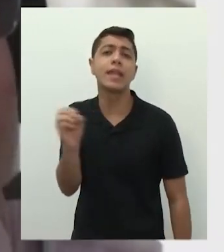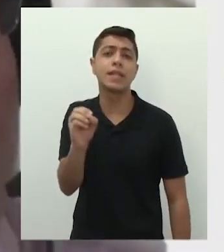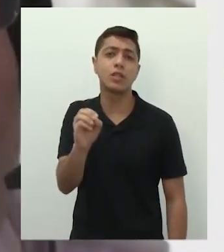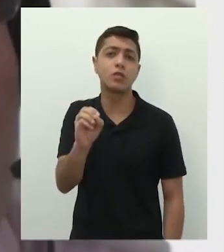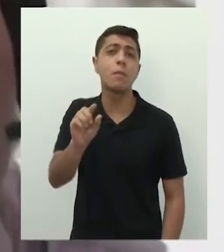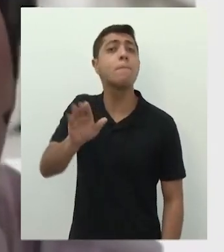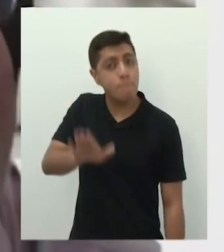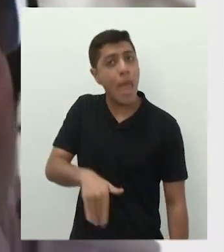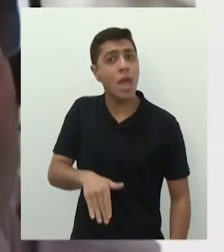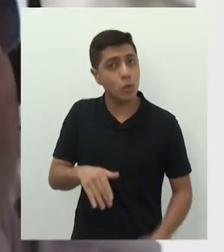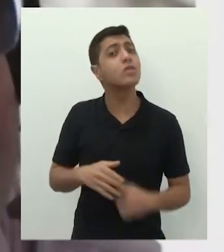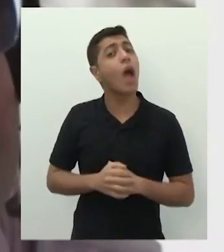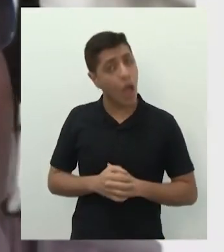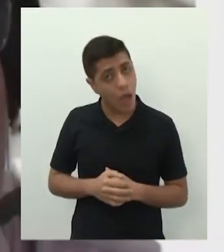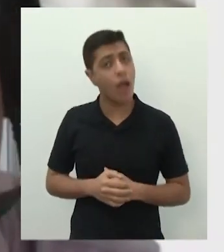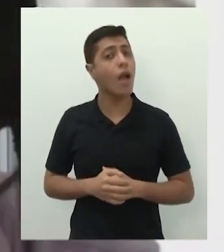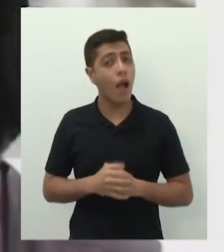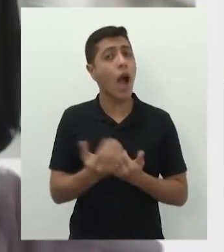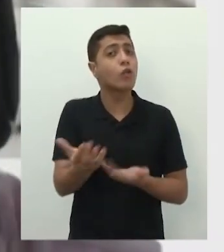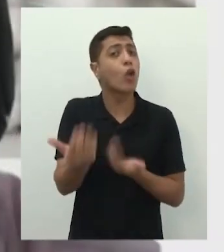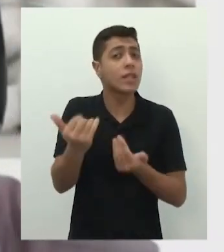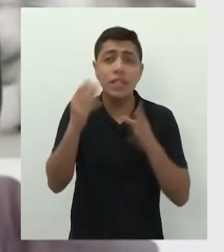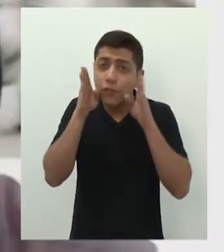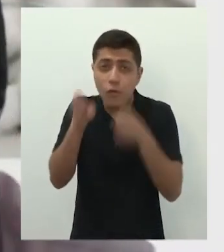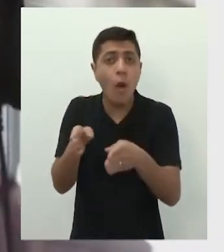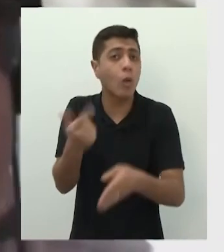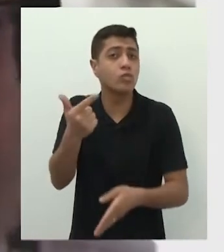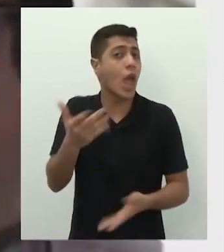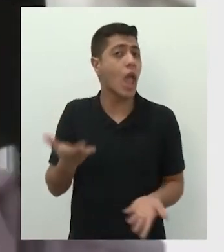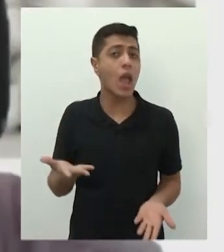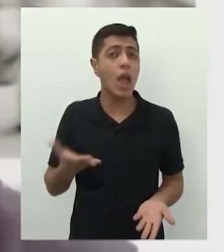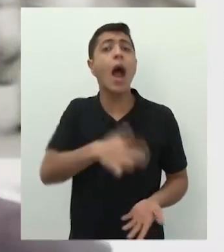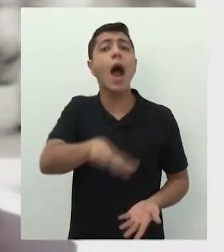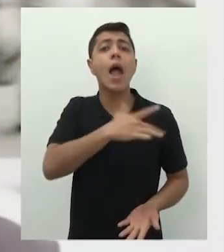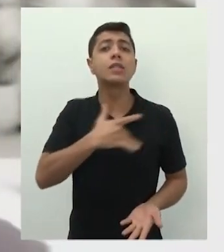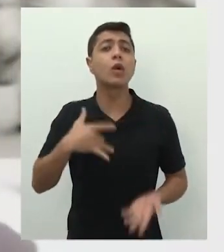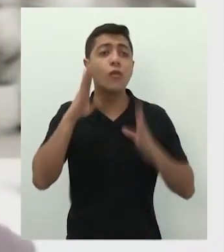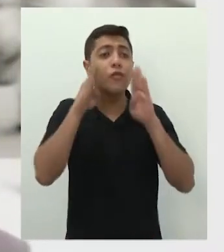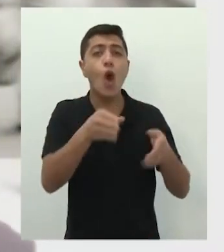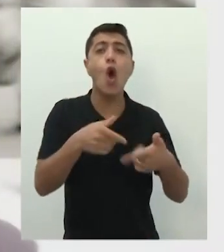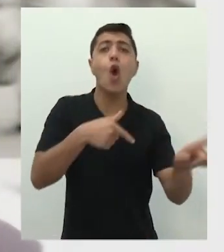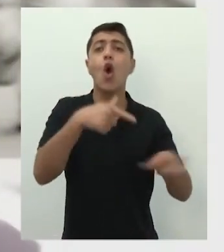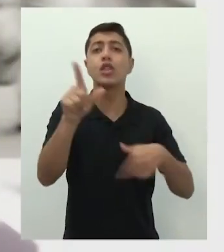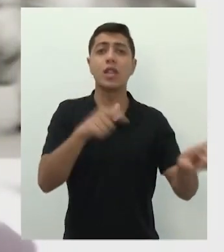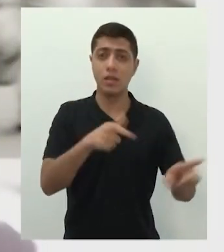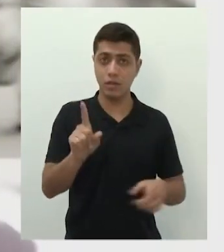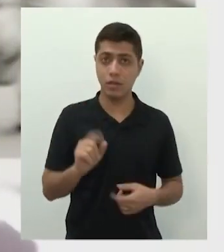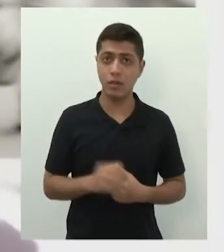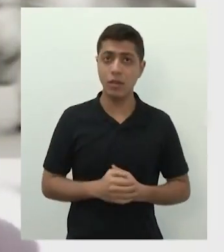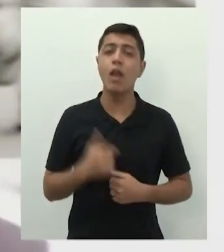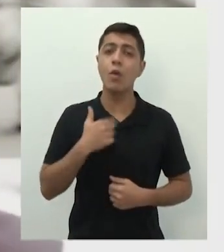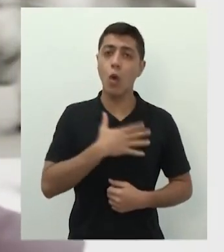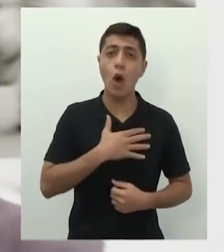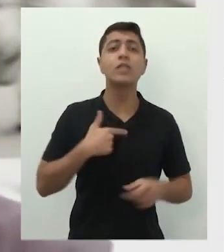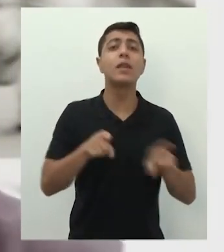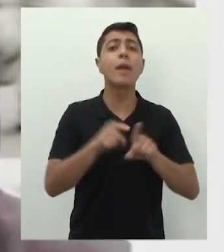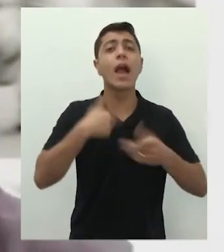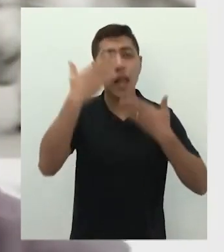conversar com vocês da educação do que os profissionais da área de saúde, que são bem mais rígidos, vocês não têm ideia de como é